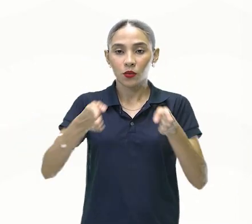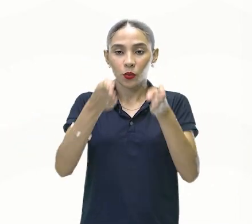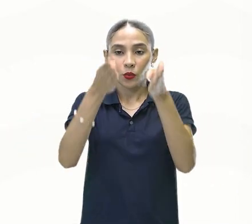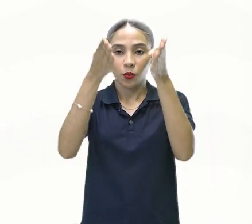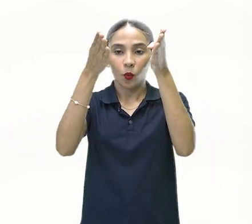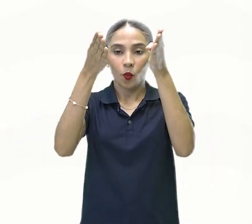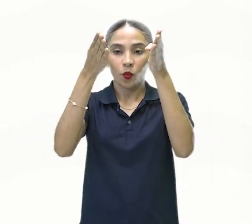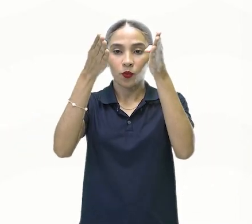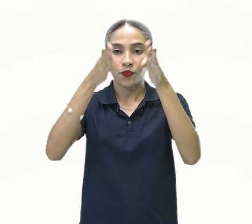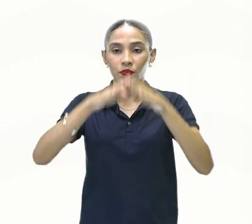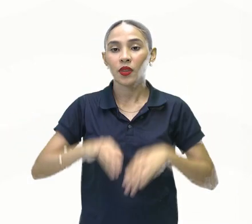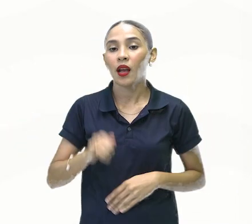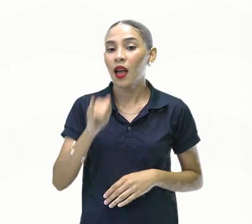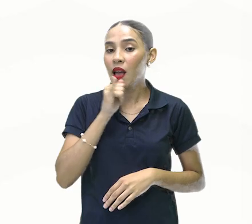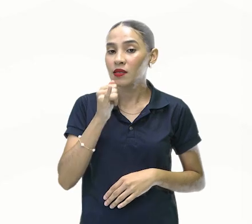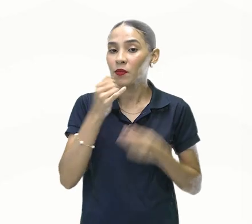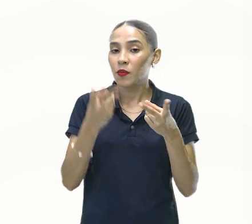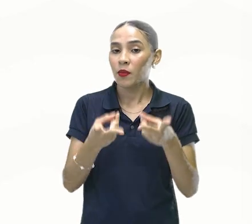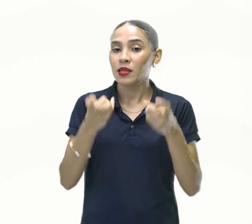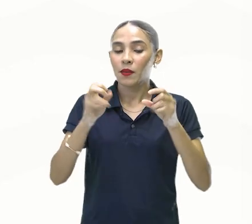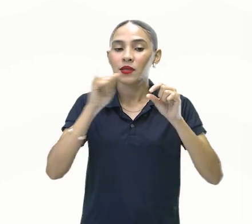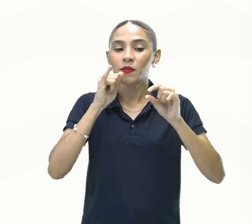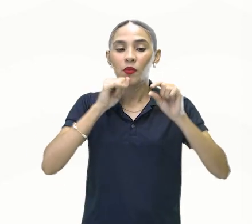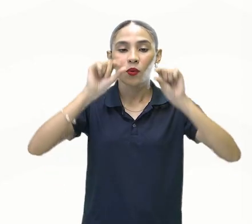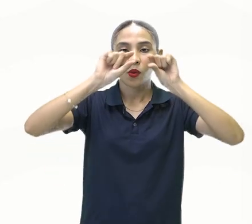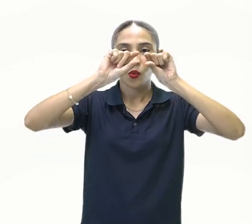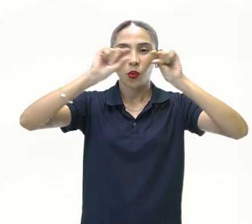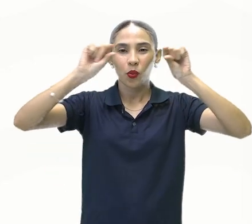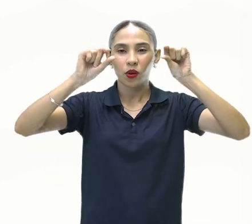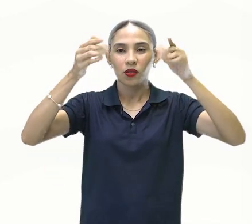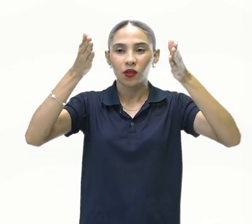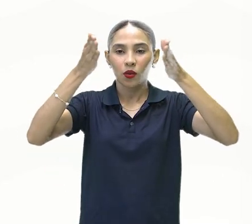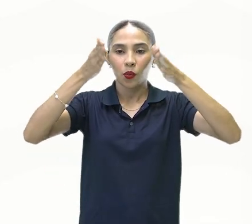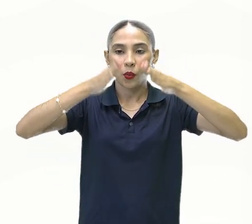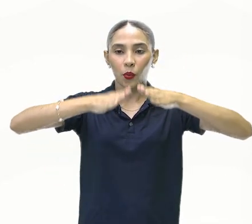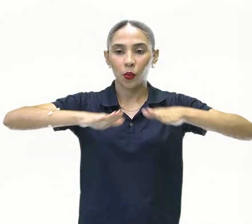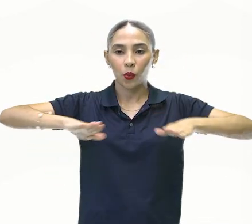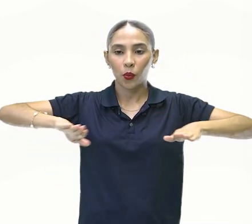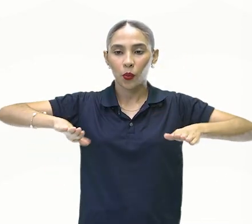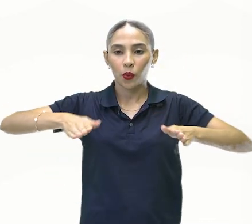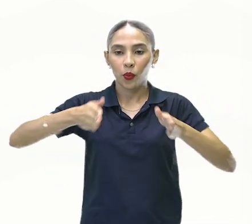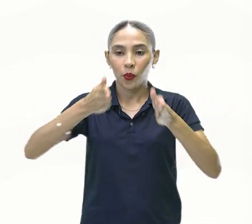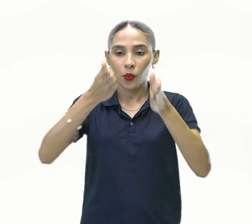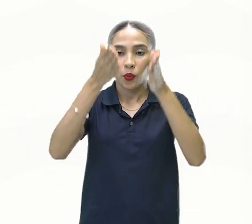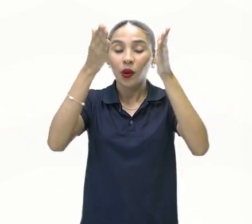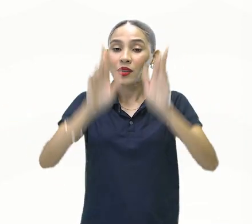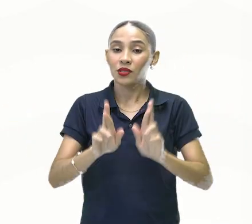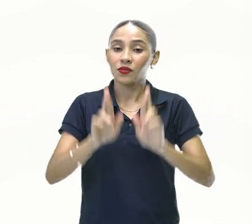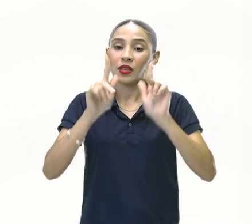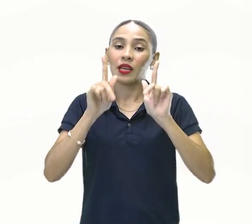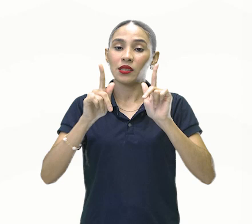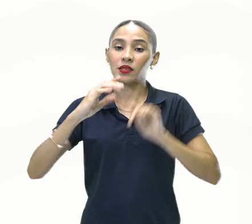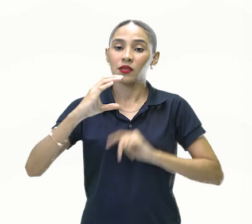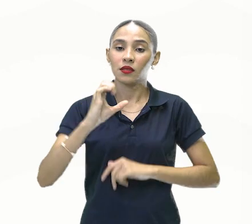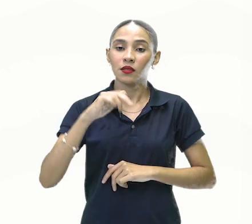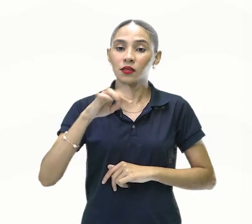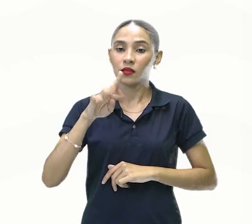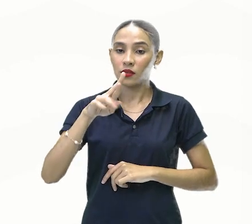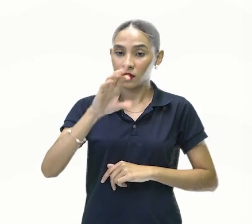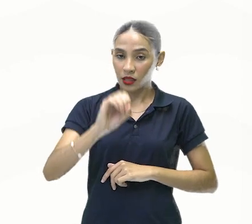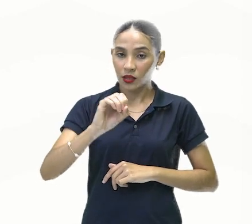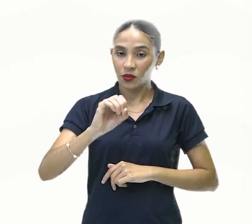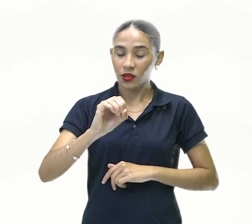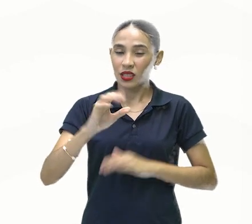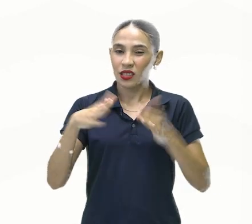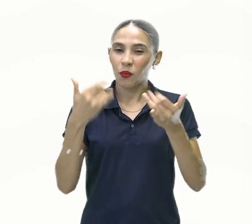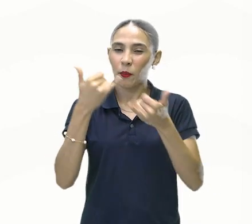que essa parte da lente, né, as pontas, são mais espessas do que o centro da